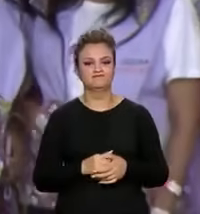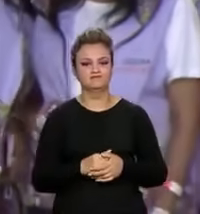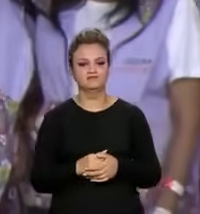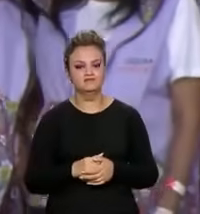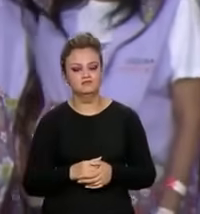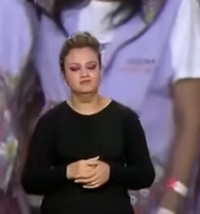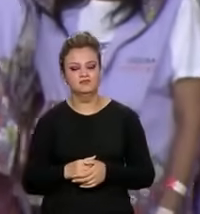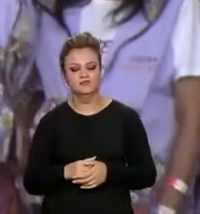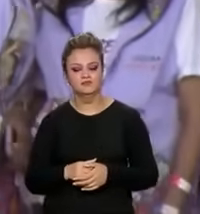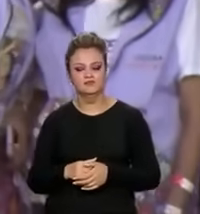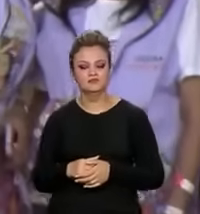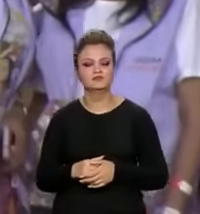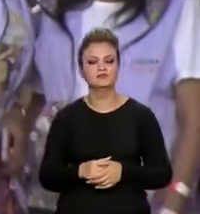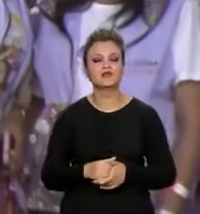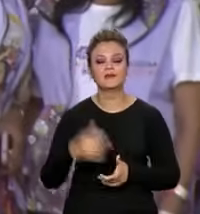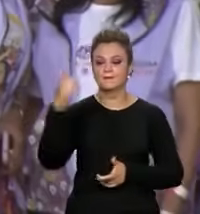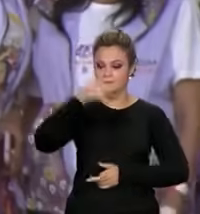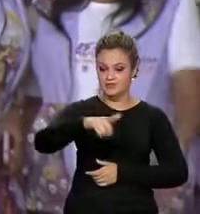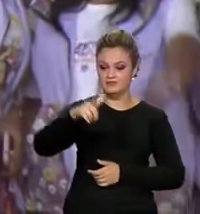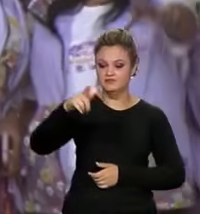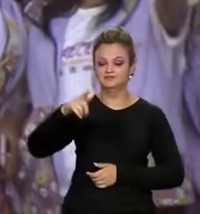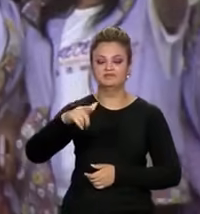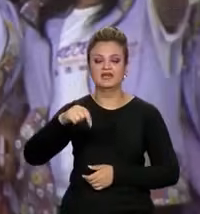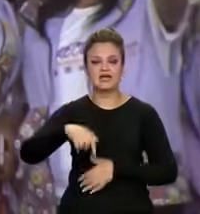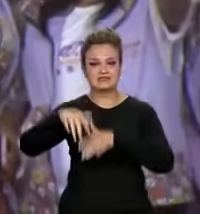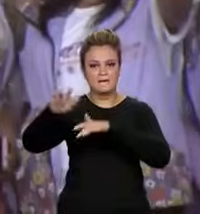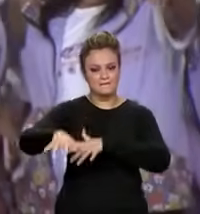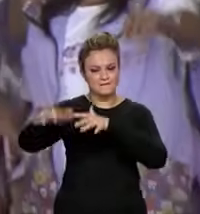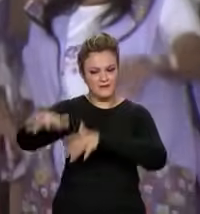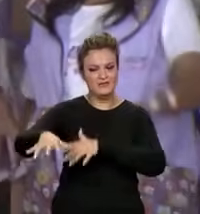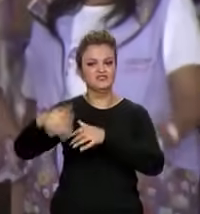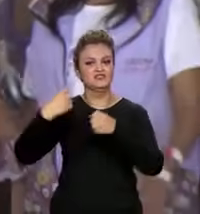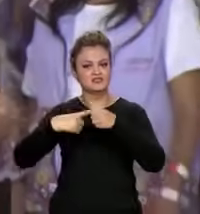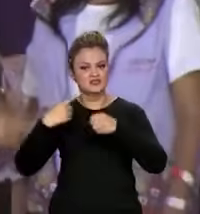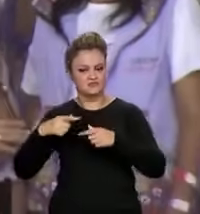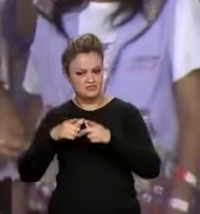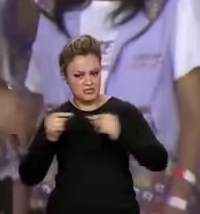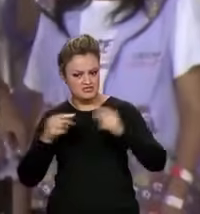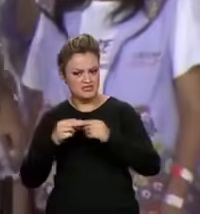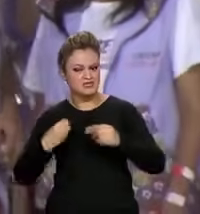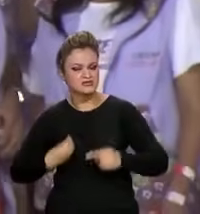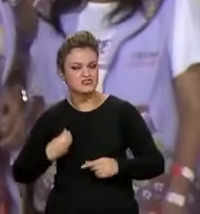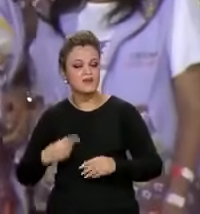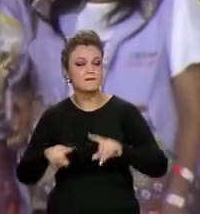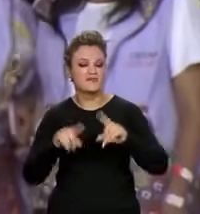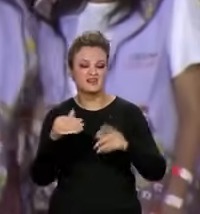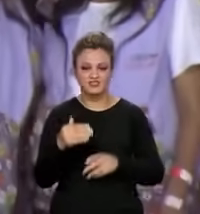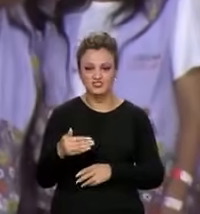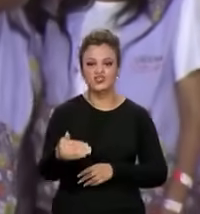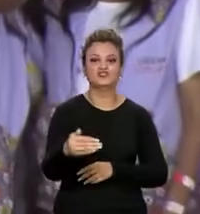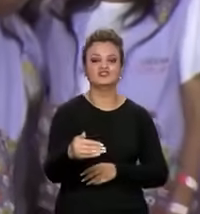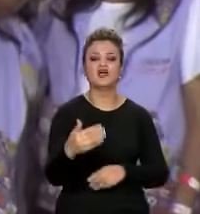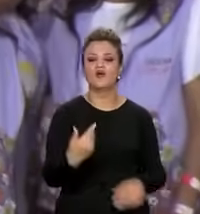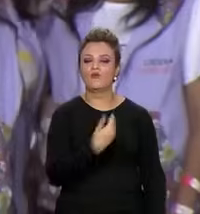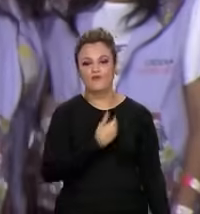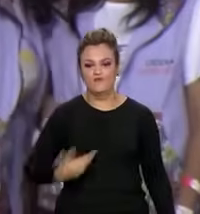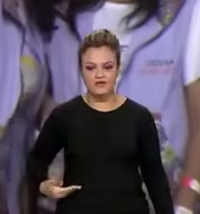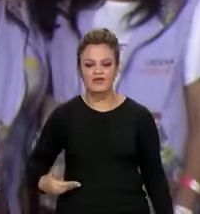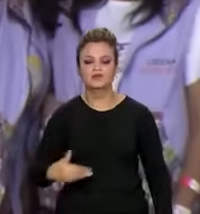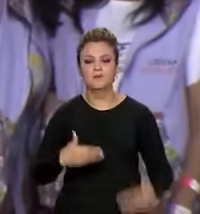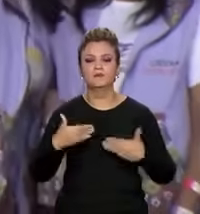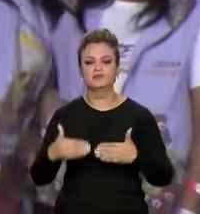por fim eu quero dizer que essa marcha está em Brasília Mas a partir de agora é o governo